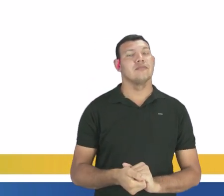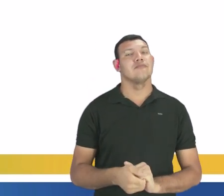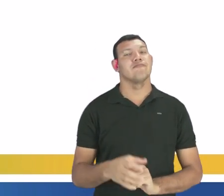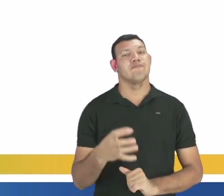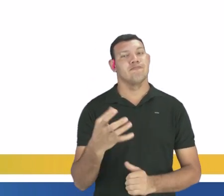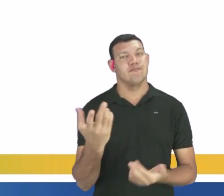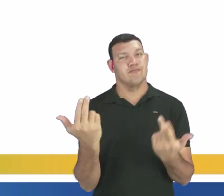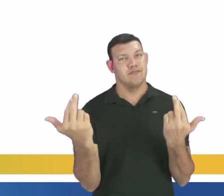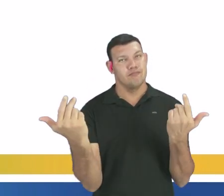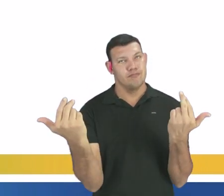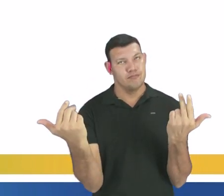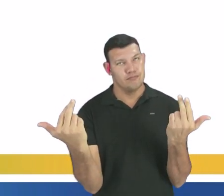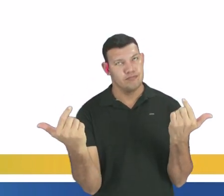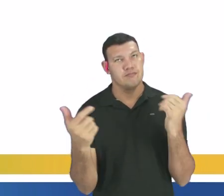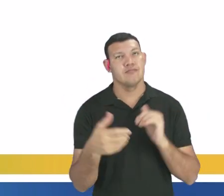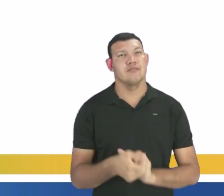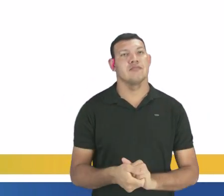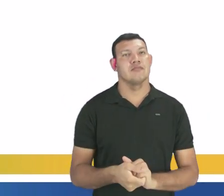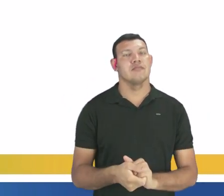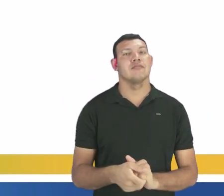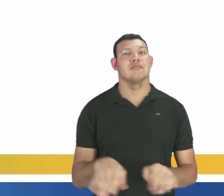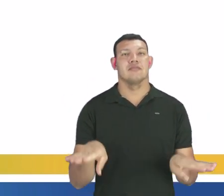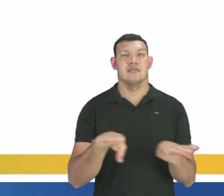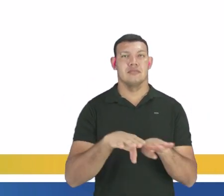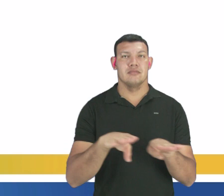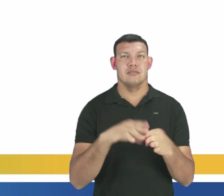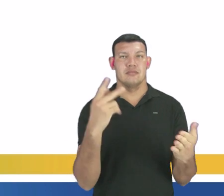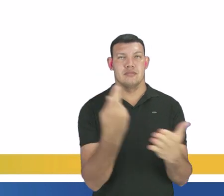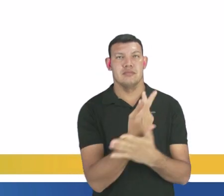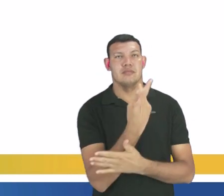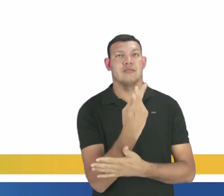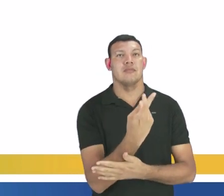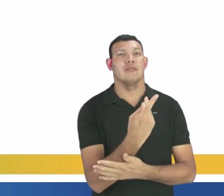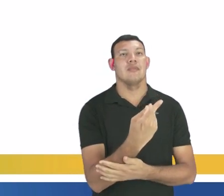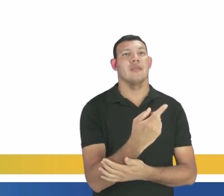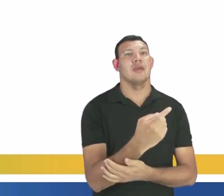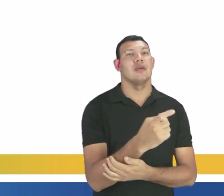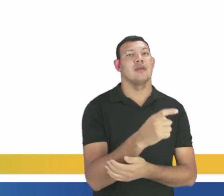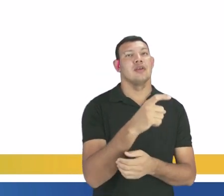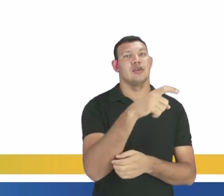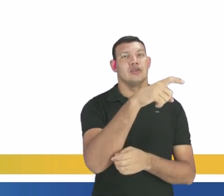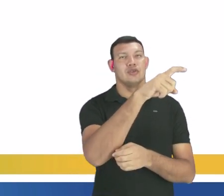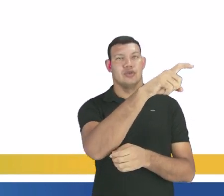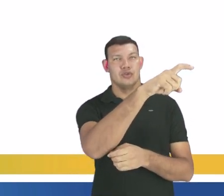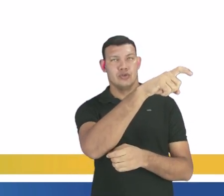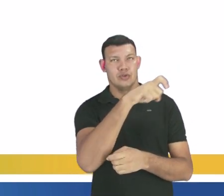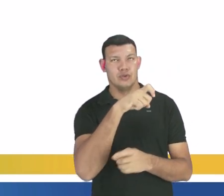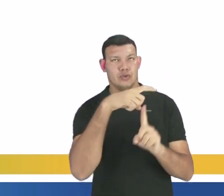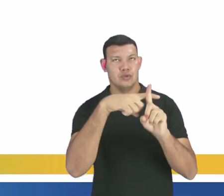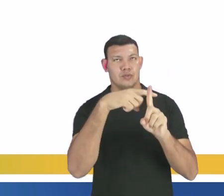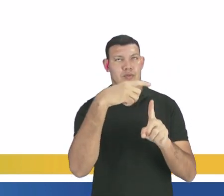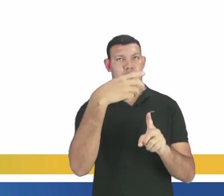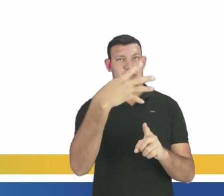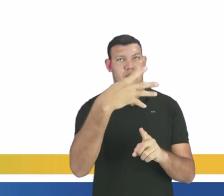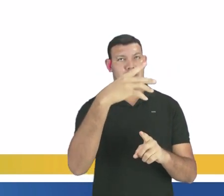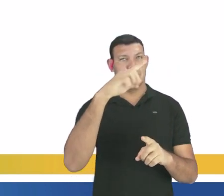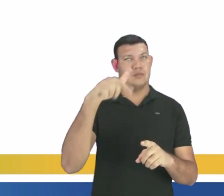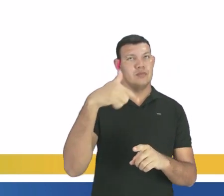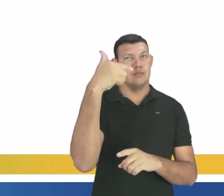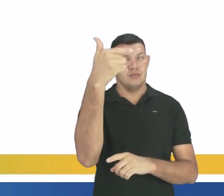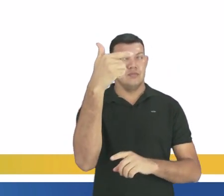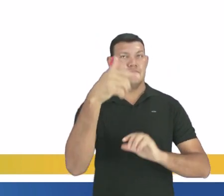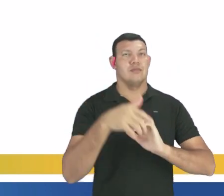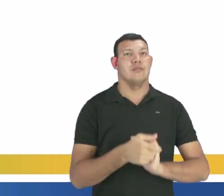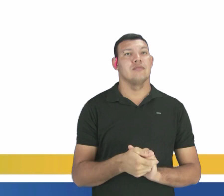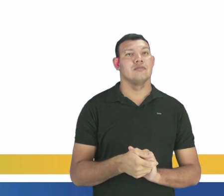maneira, acontecerá para o x mais 4 elevado ao quadrado. Você percebe que o x é